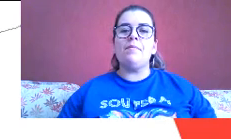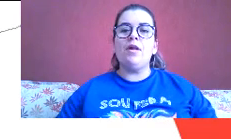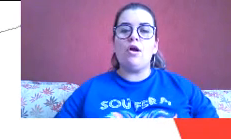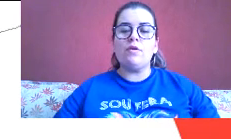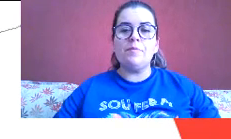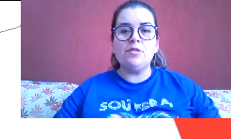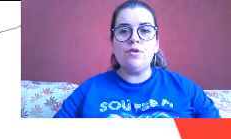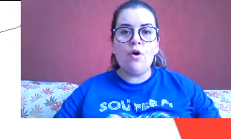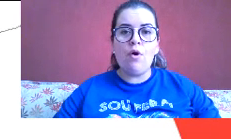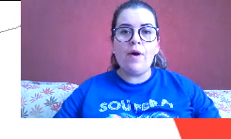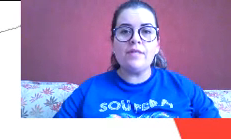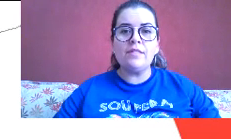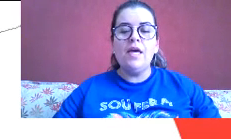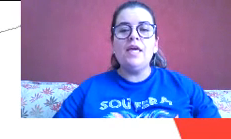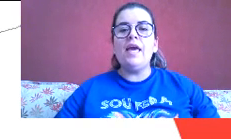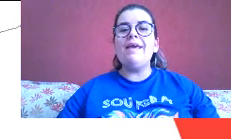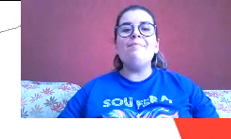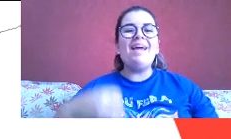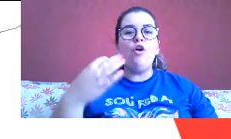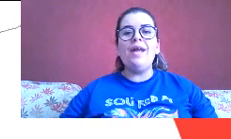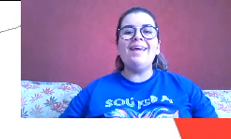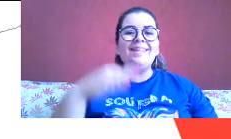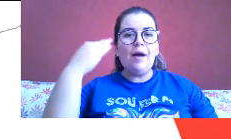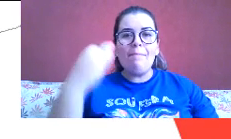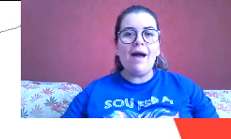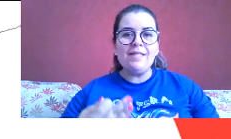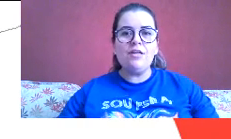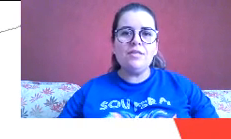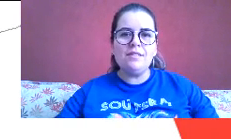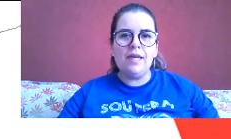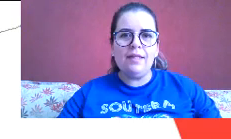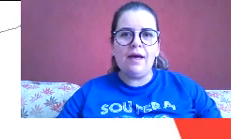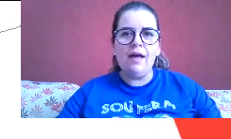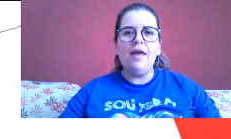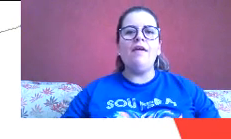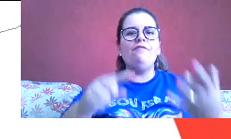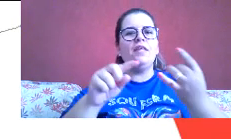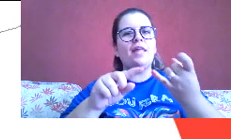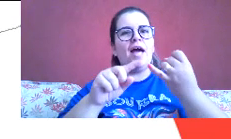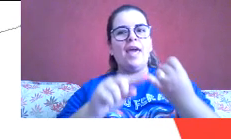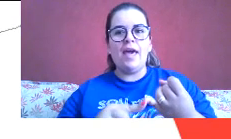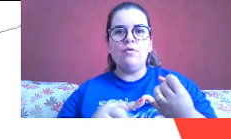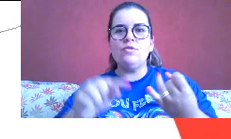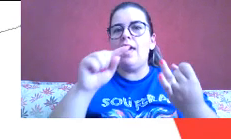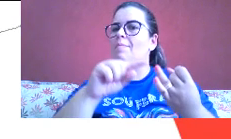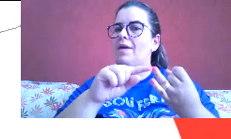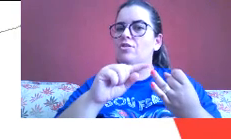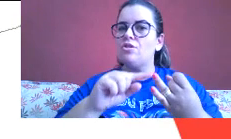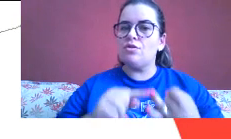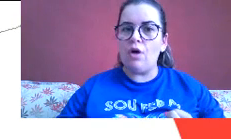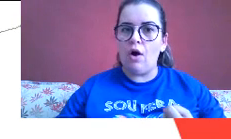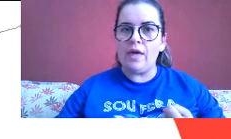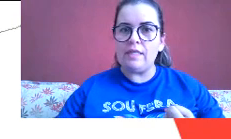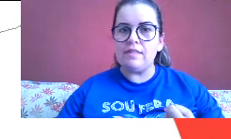conversar melhor com as pessoas que e melhora ainda mais a nossa escrita evita erros